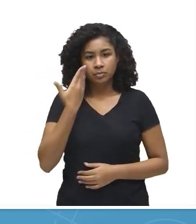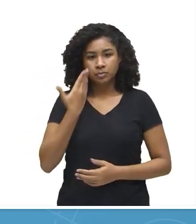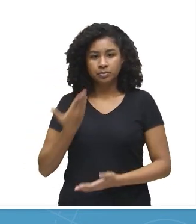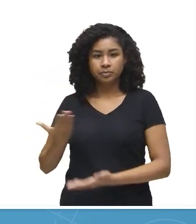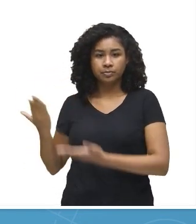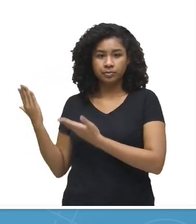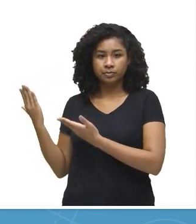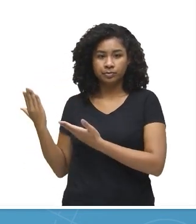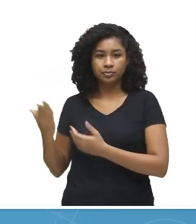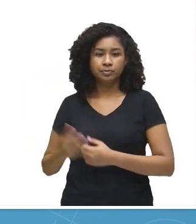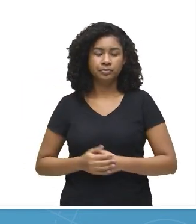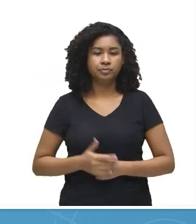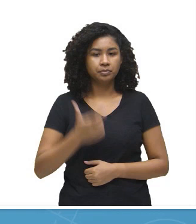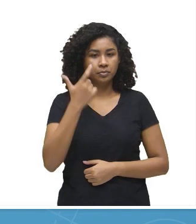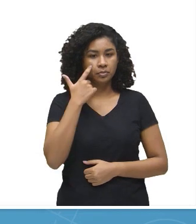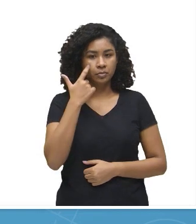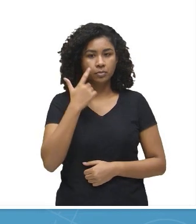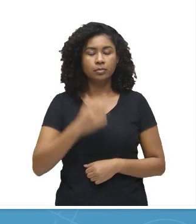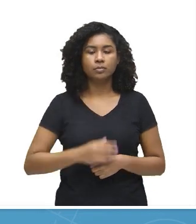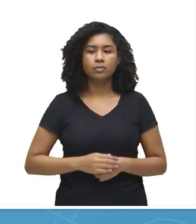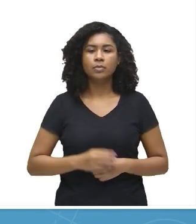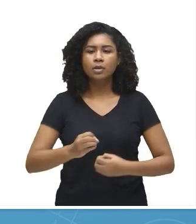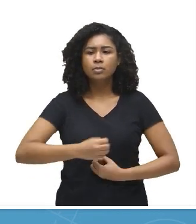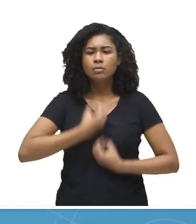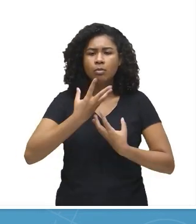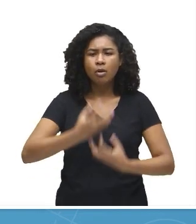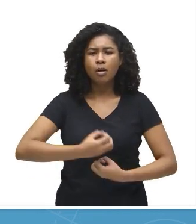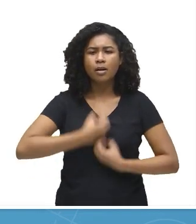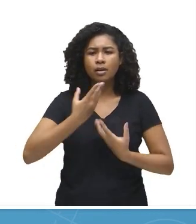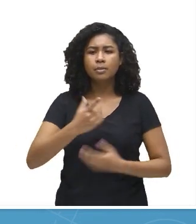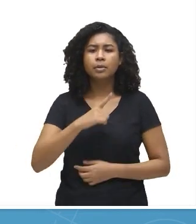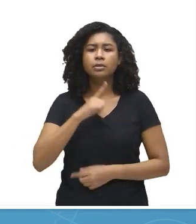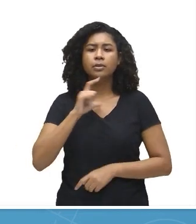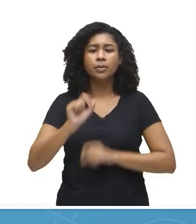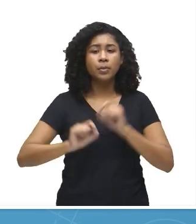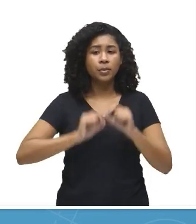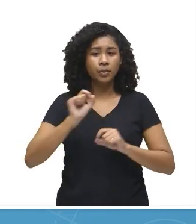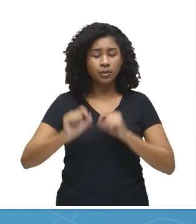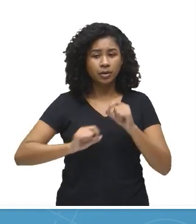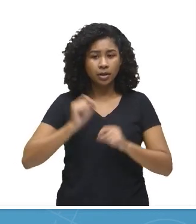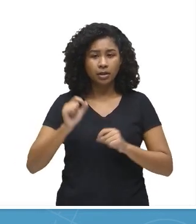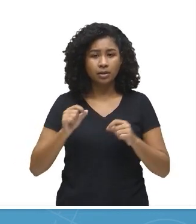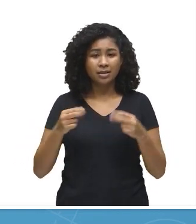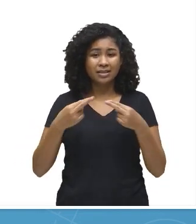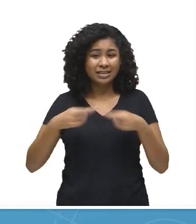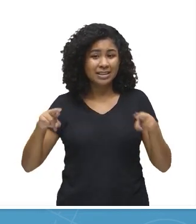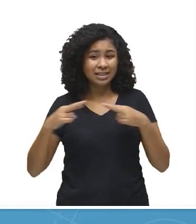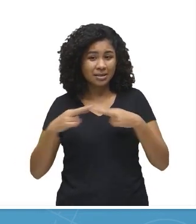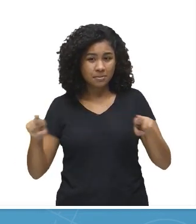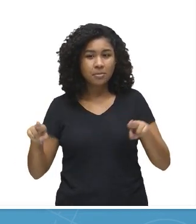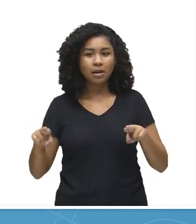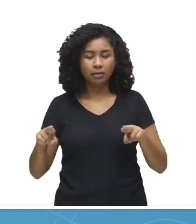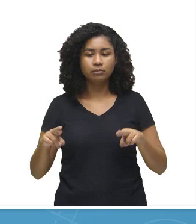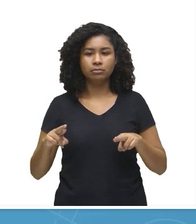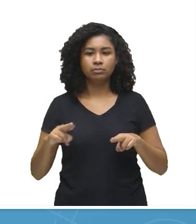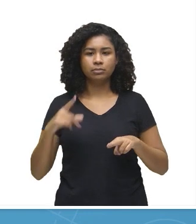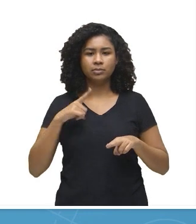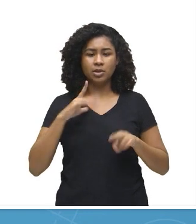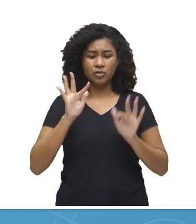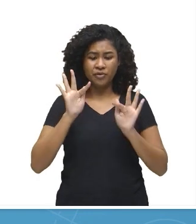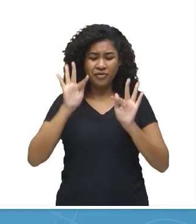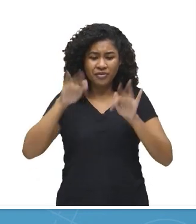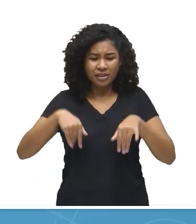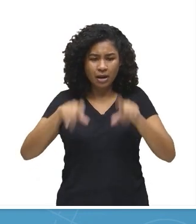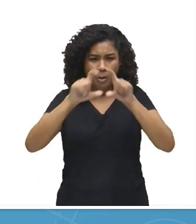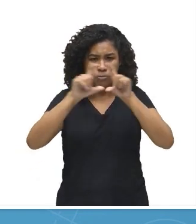Porque o poema clássico, ele vai ter as rimas nos versos, no final dos versos aí, como